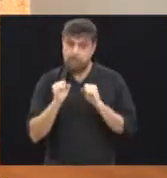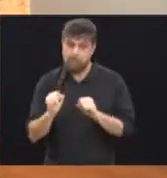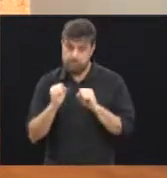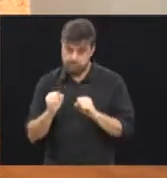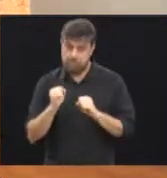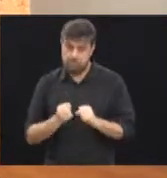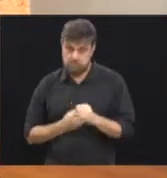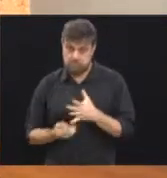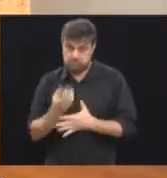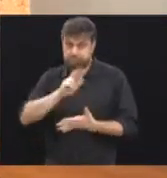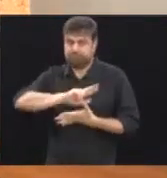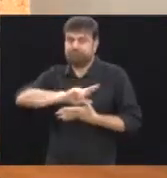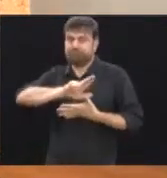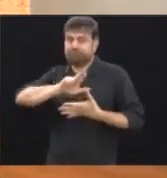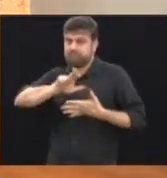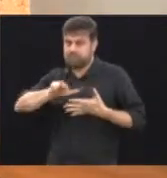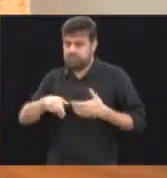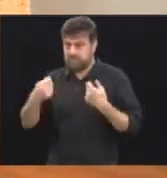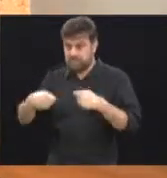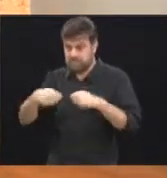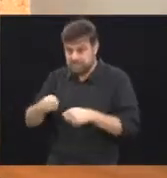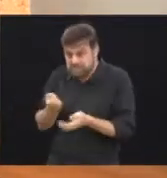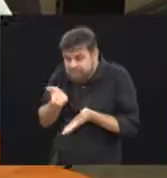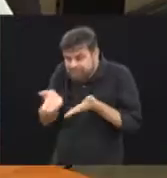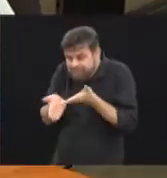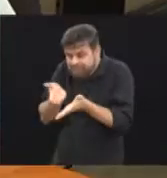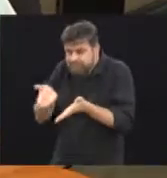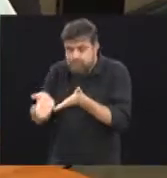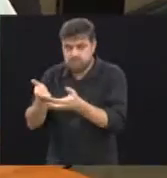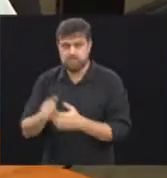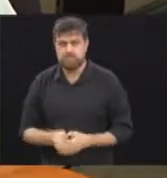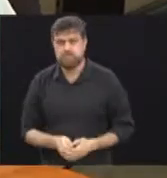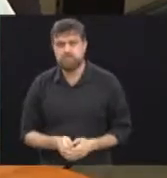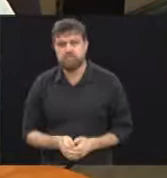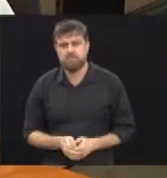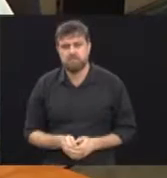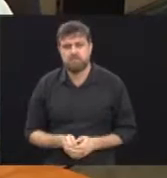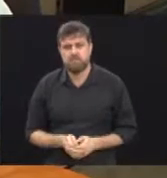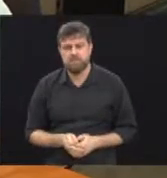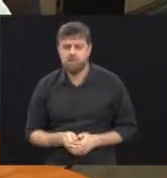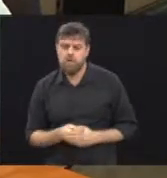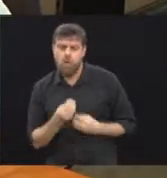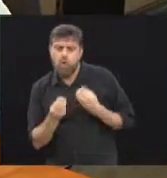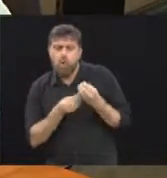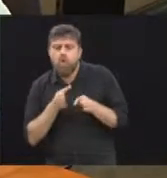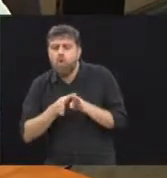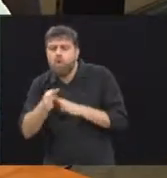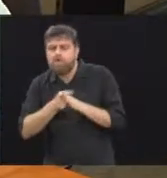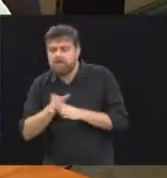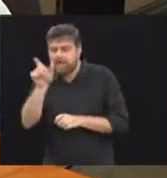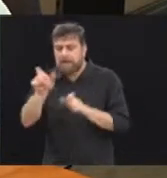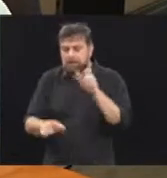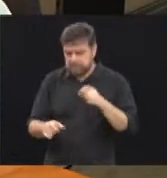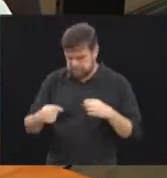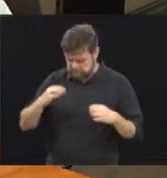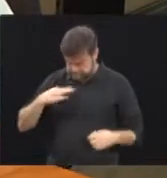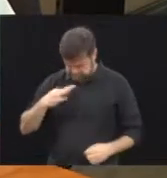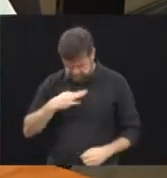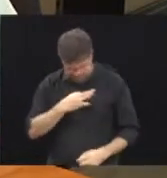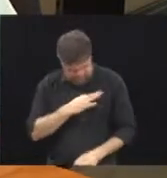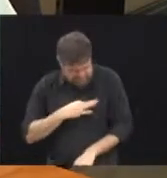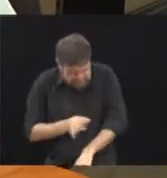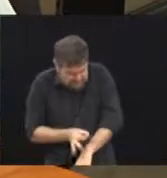algumas alterações importantes que precisam ser tratadas. Então, nesse caso, qual o conselho que o senhor dá para quem está cheio de pintinha na